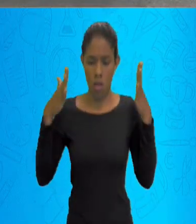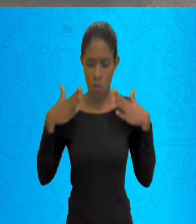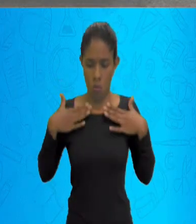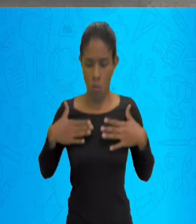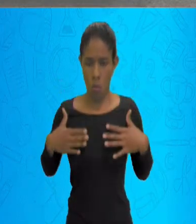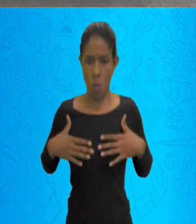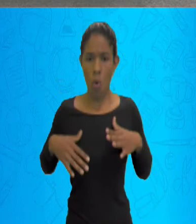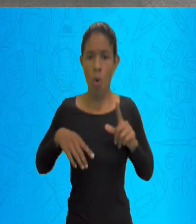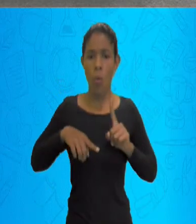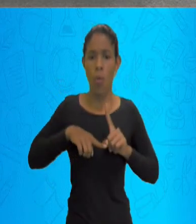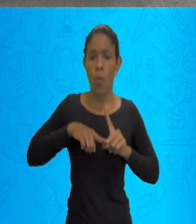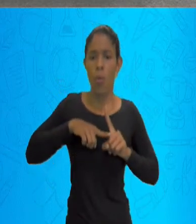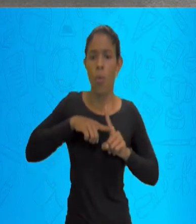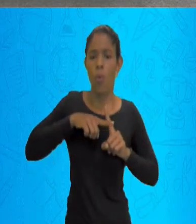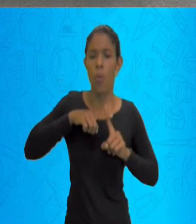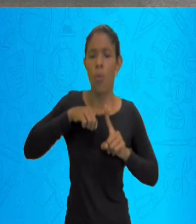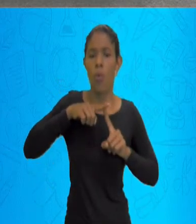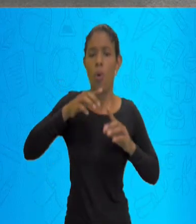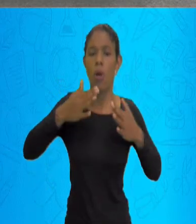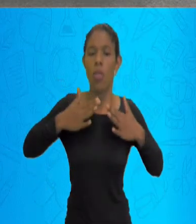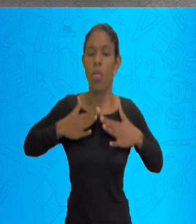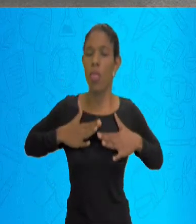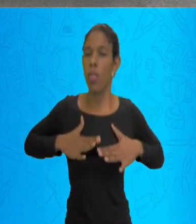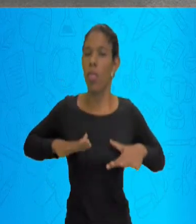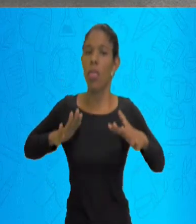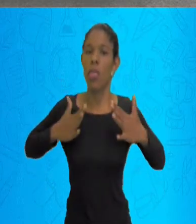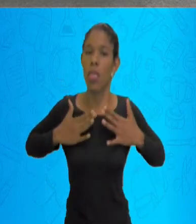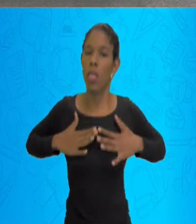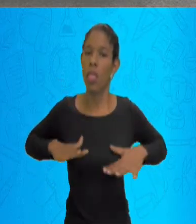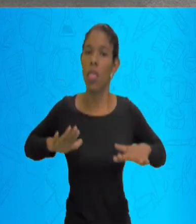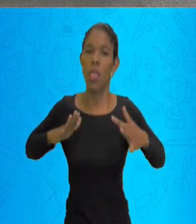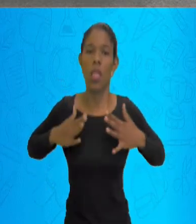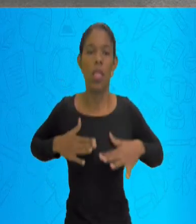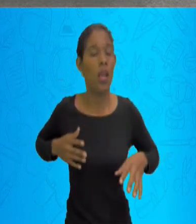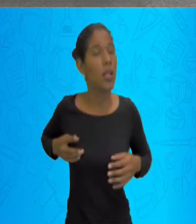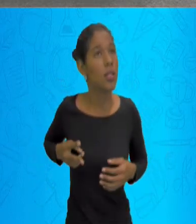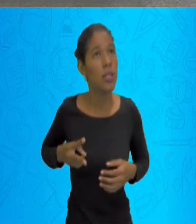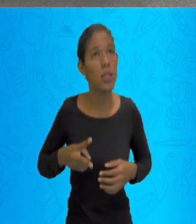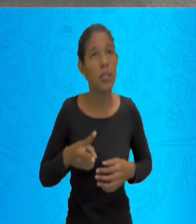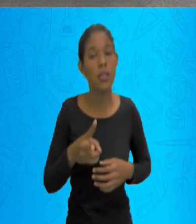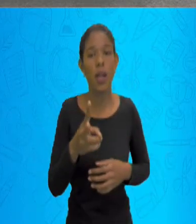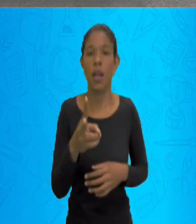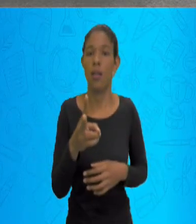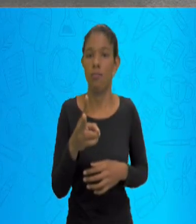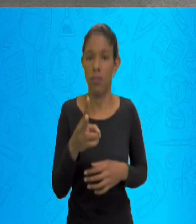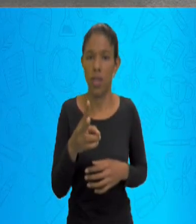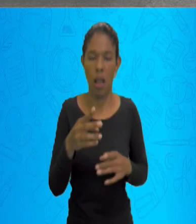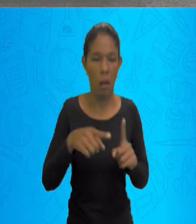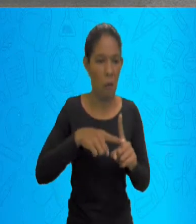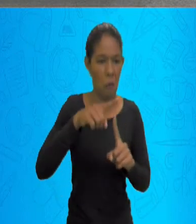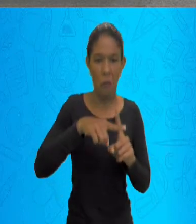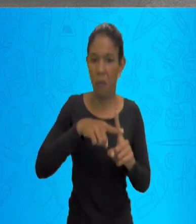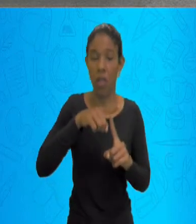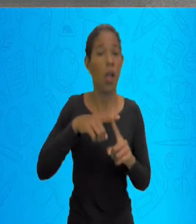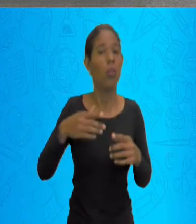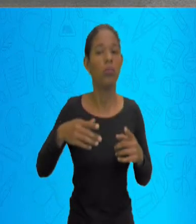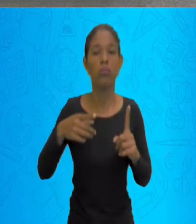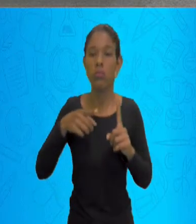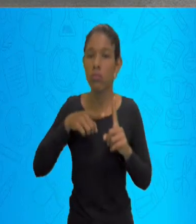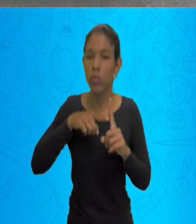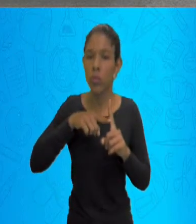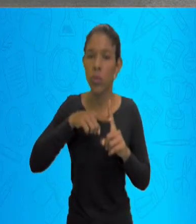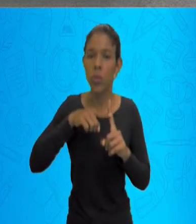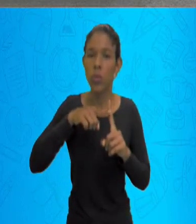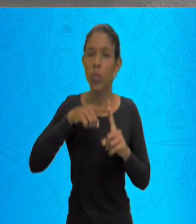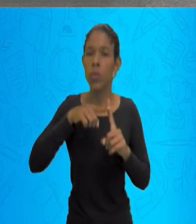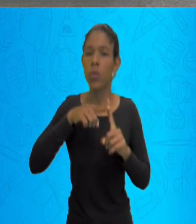maneira estável, bem tranquila, sem muita complicação para a vidinha dele. Então, esses animais, eles ficam